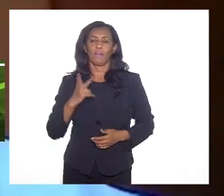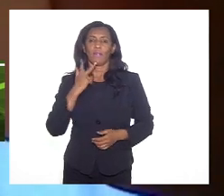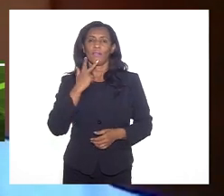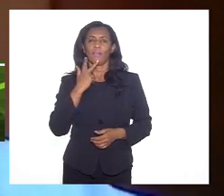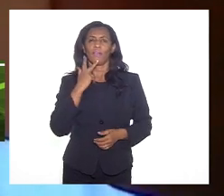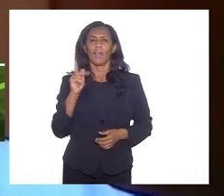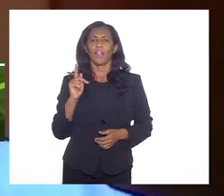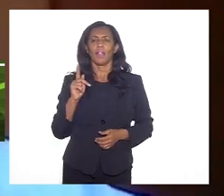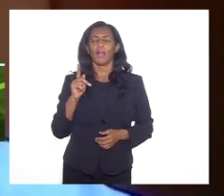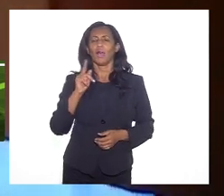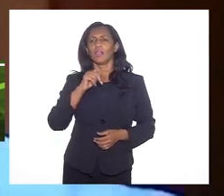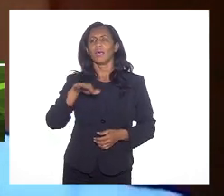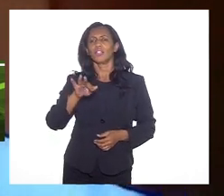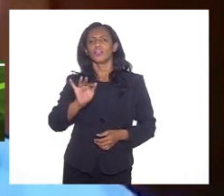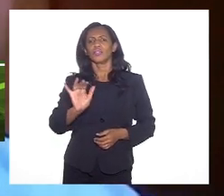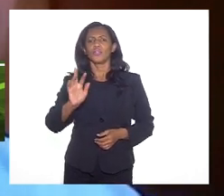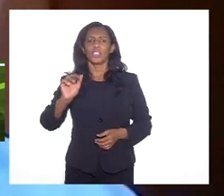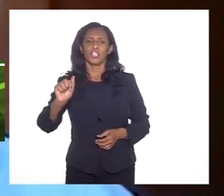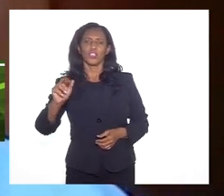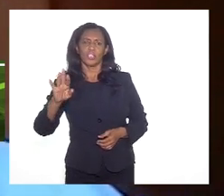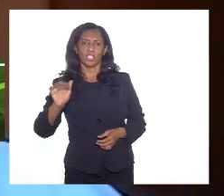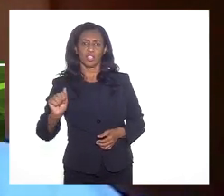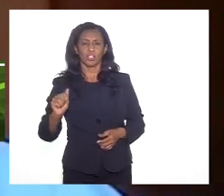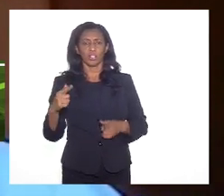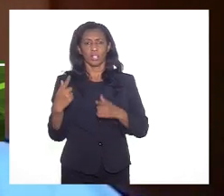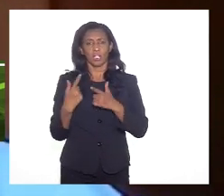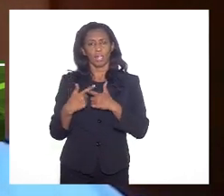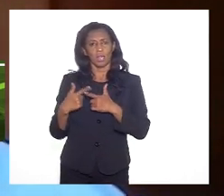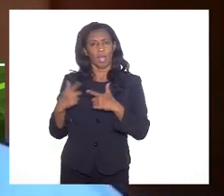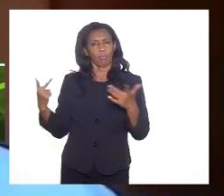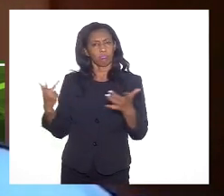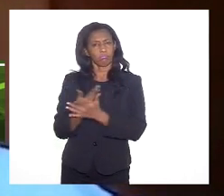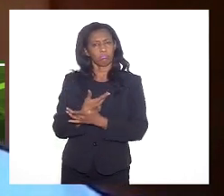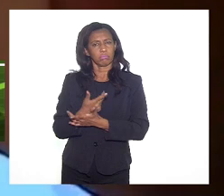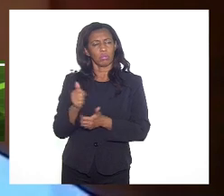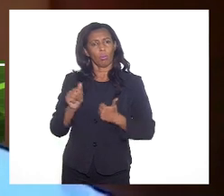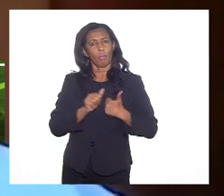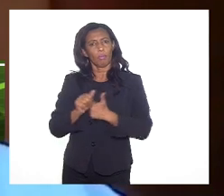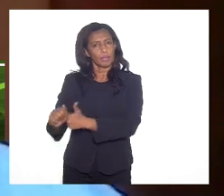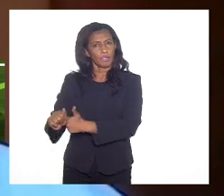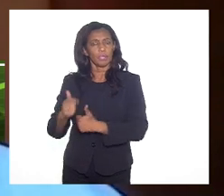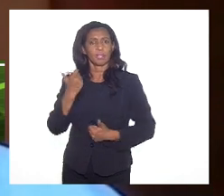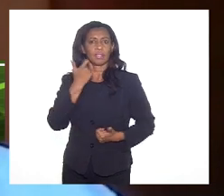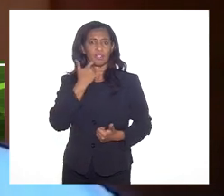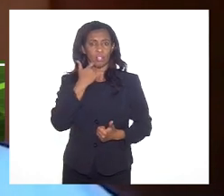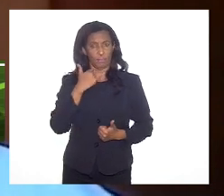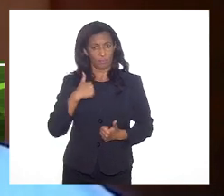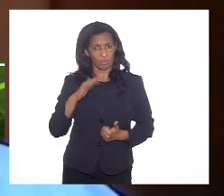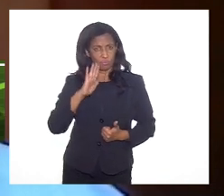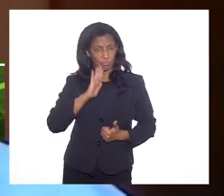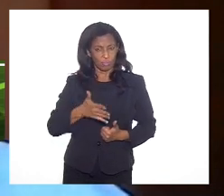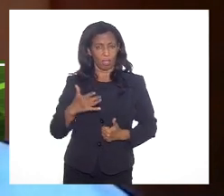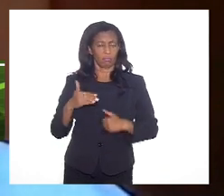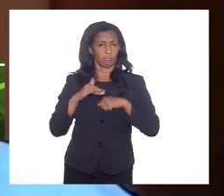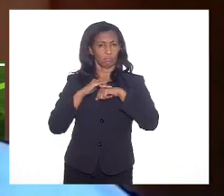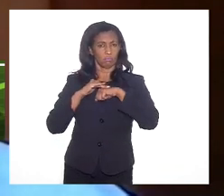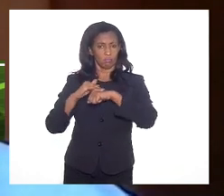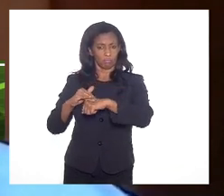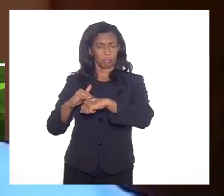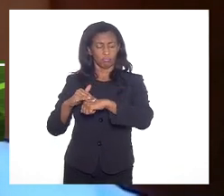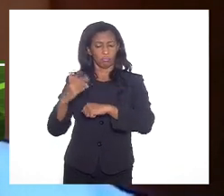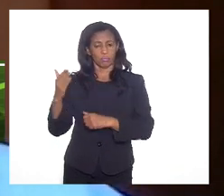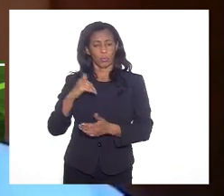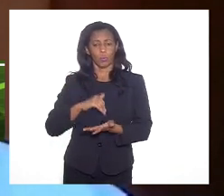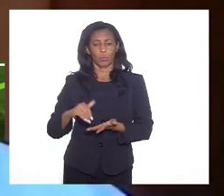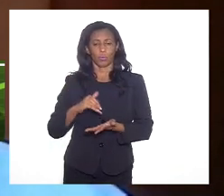o estado está perseguindo, né? A gente tem falado aqui muito na Assembleia Legislativa, por exemplo, e na sexta-feira eu comentei com vossa excelência,